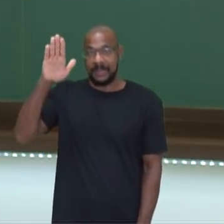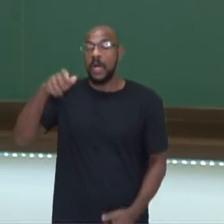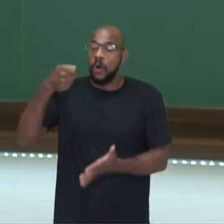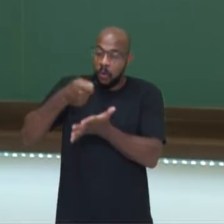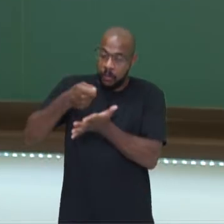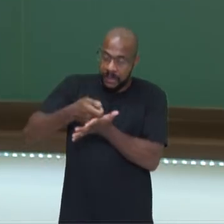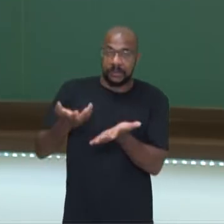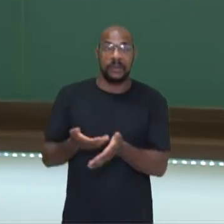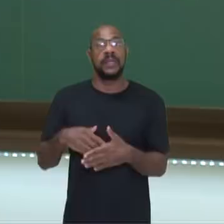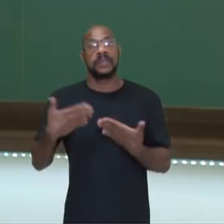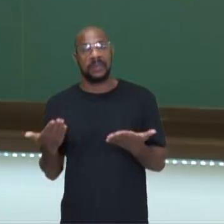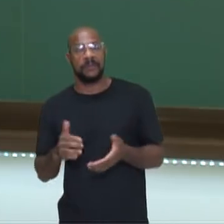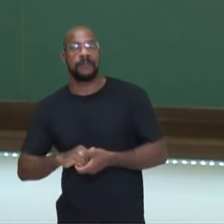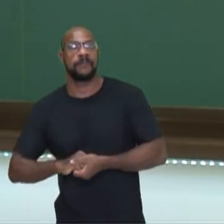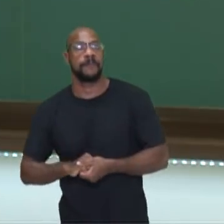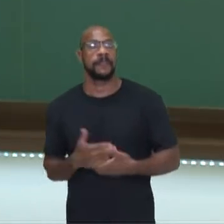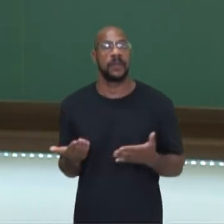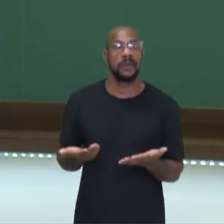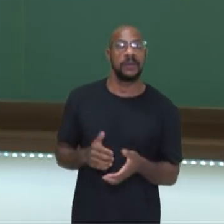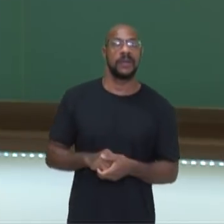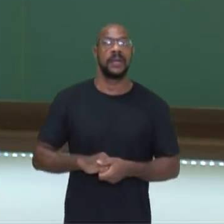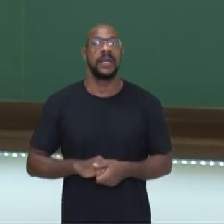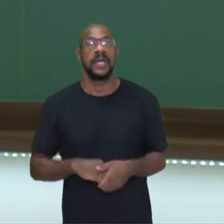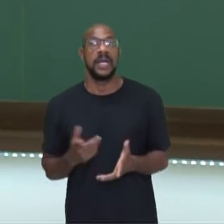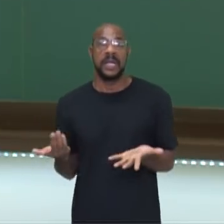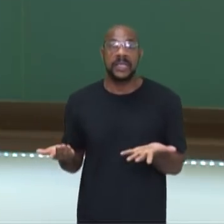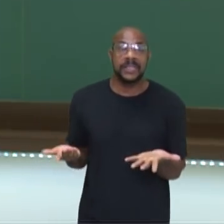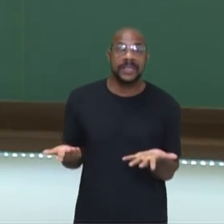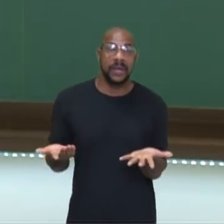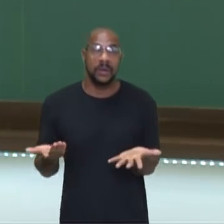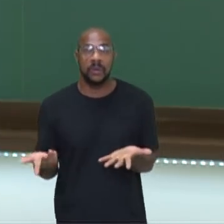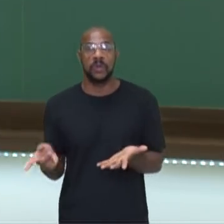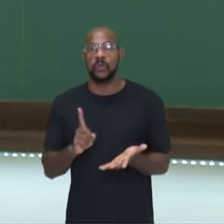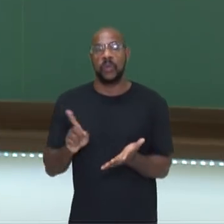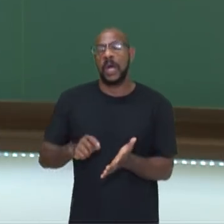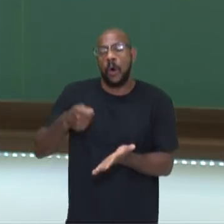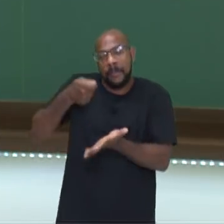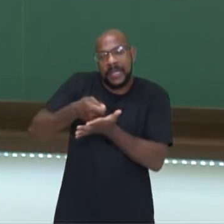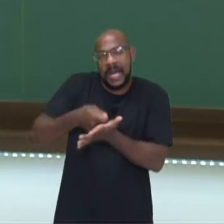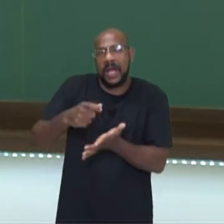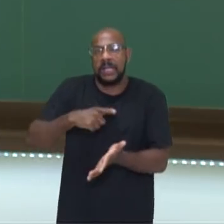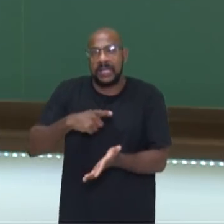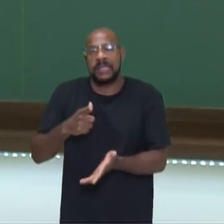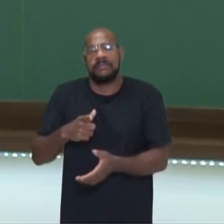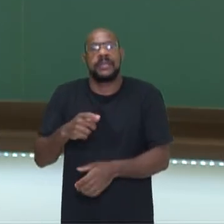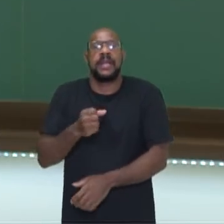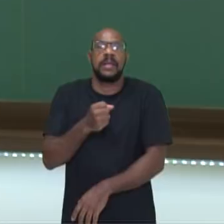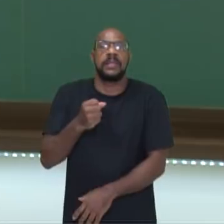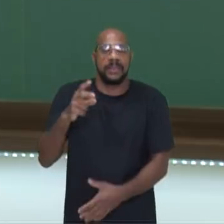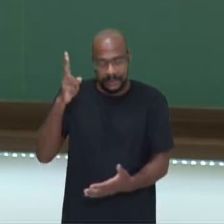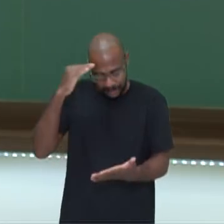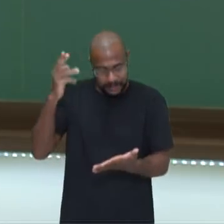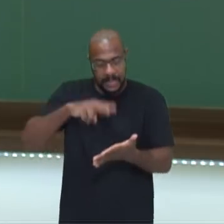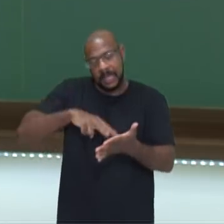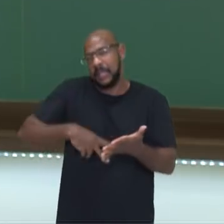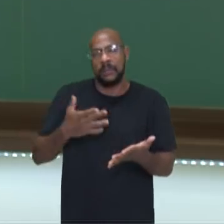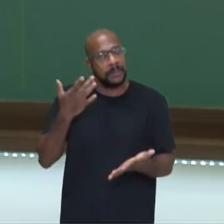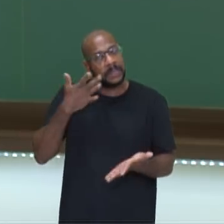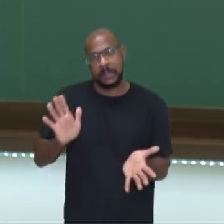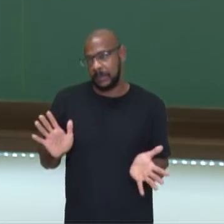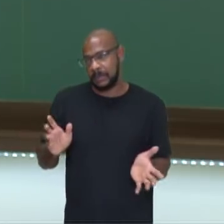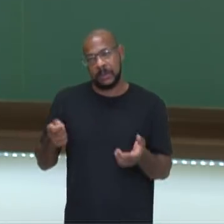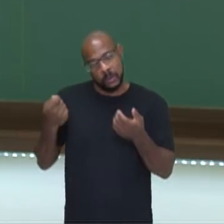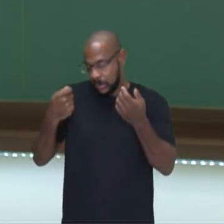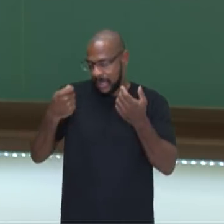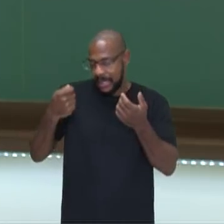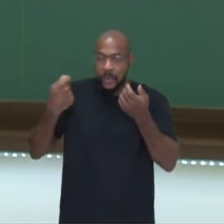e não, a legislação atual no Brasil não obriga a ser alfabetizado. Todos os brasileiros, independente